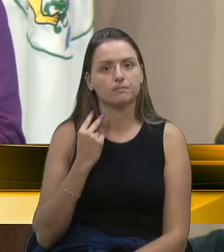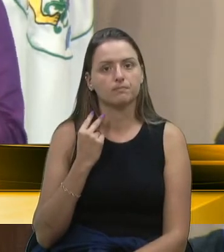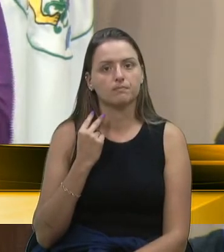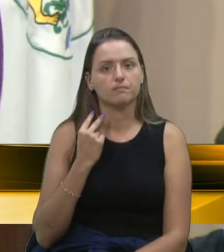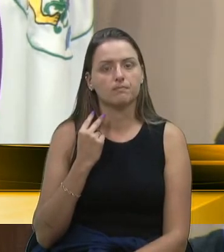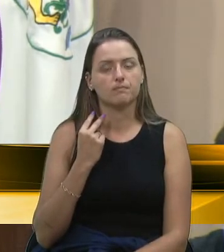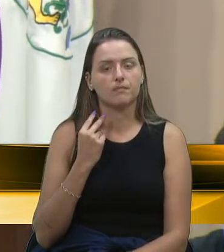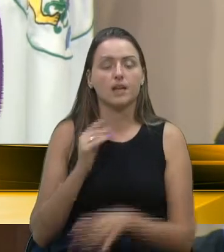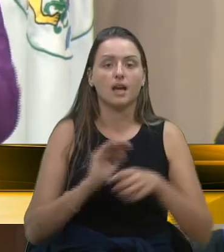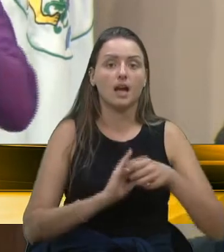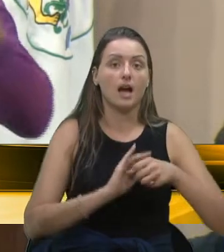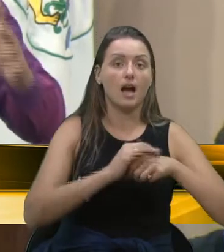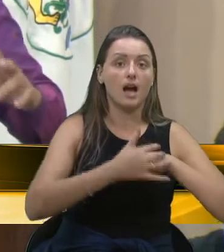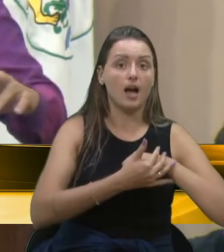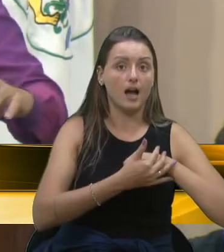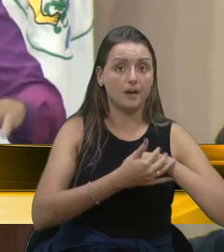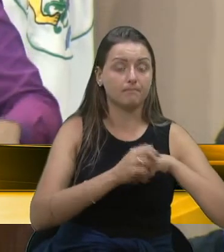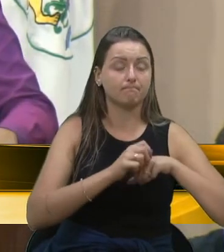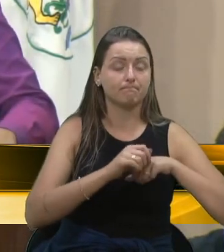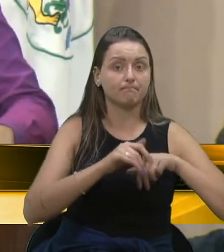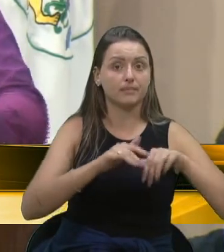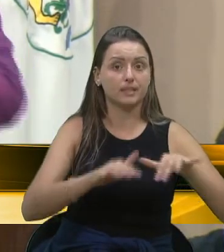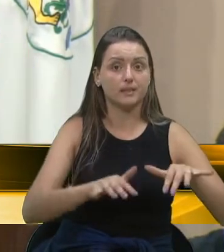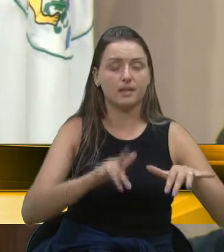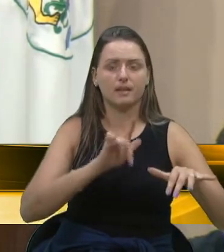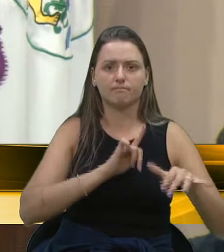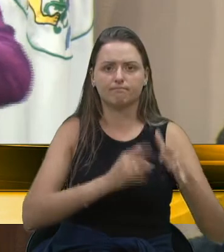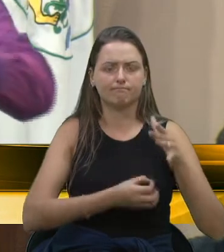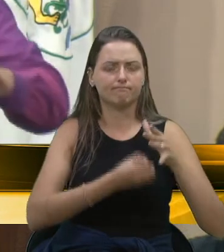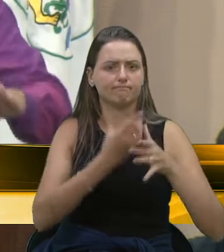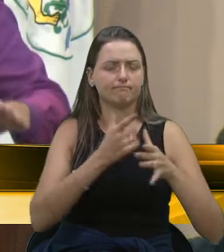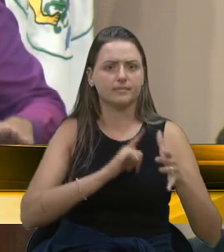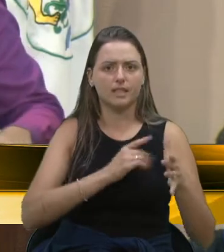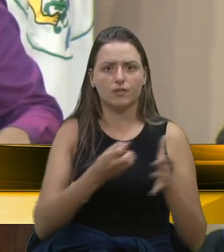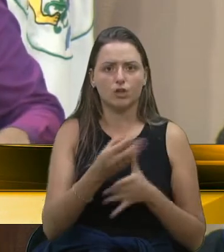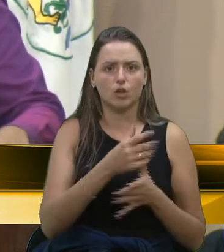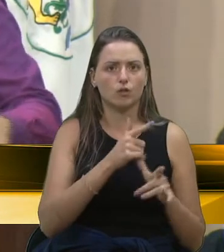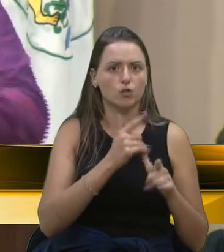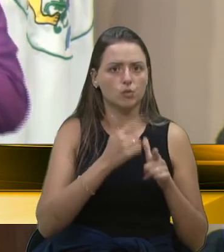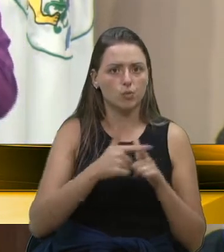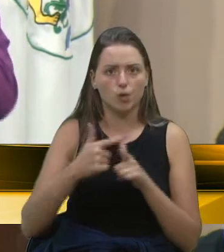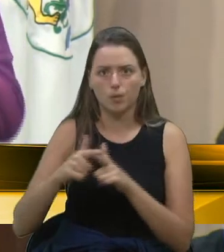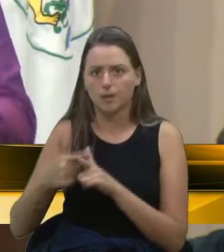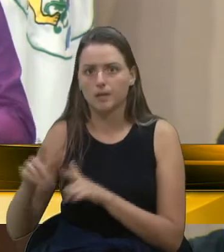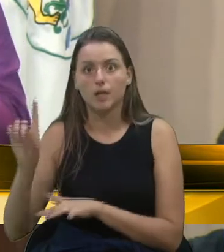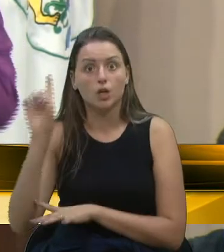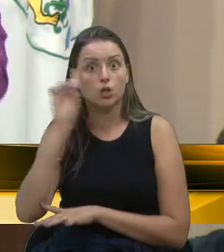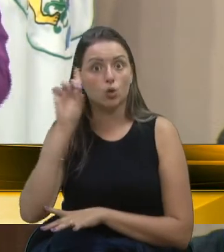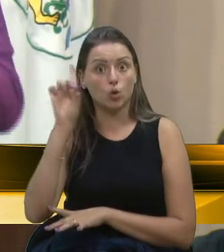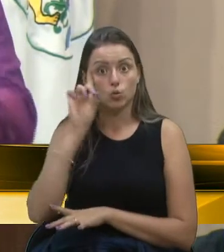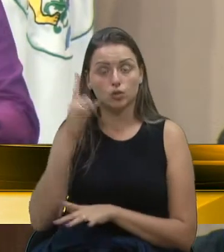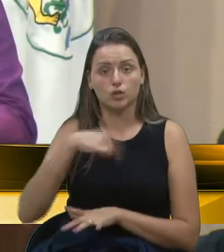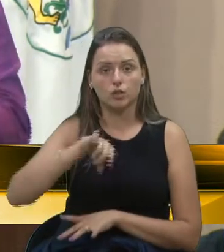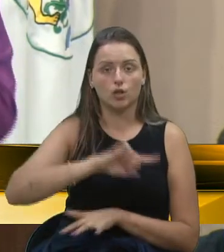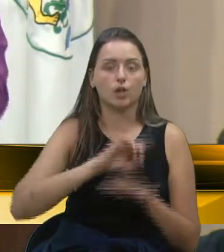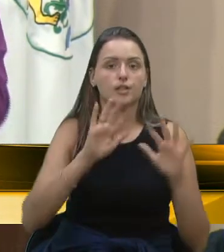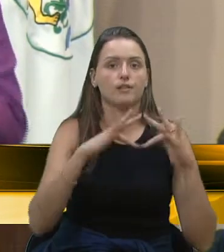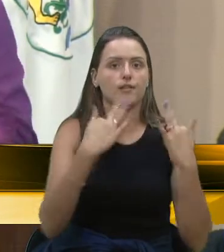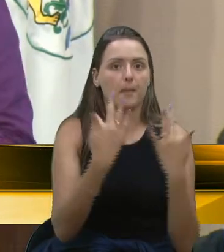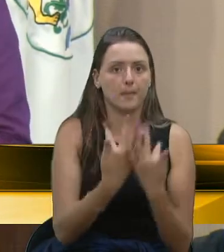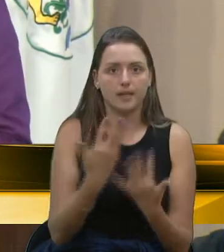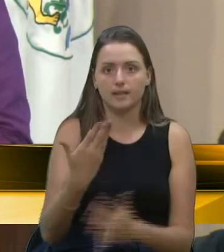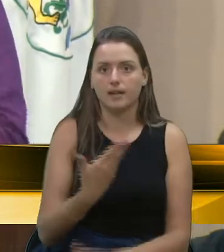a pandemia nos trouxe vários problemas. Todos os dias aqui nós nos deparamos com familiares, com